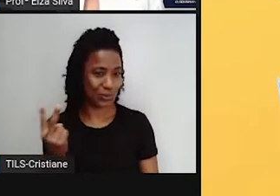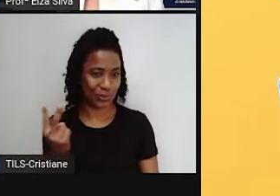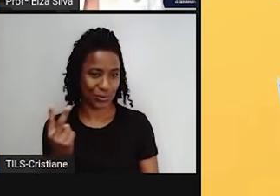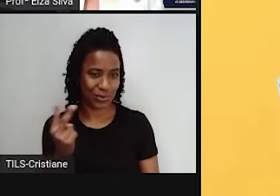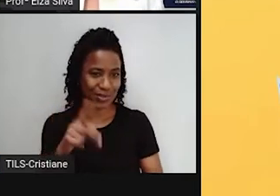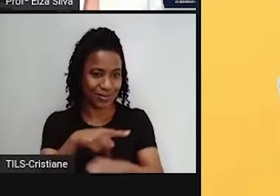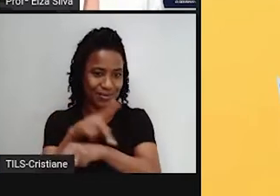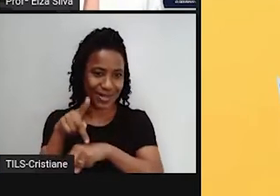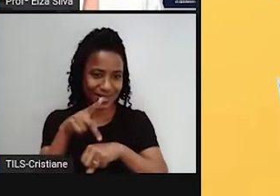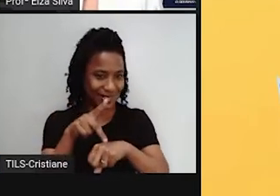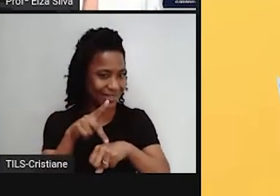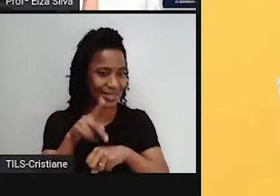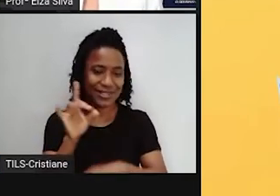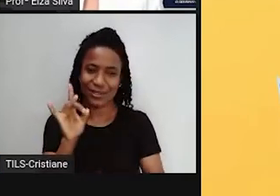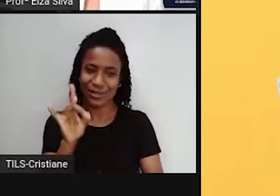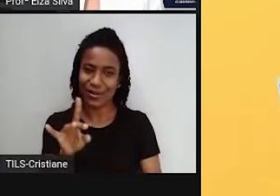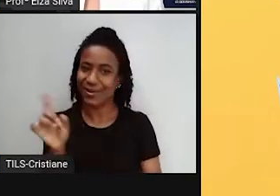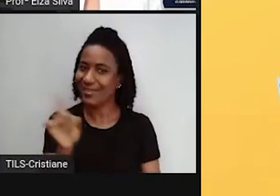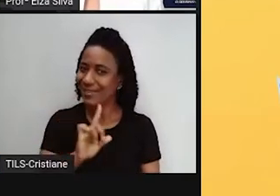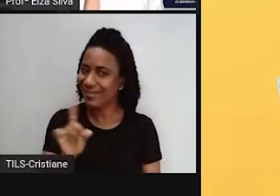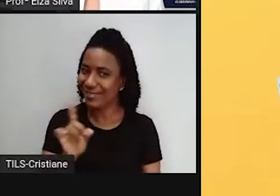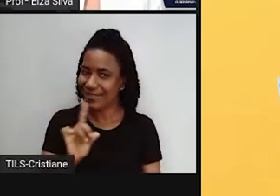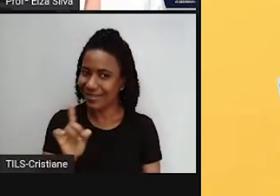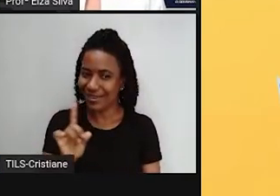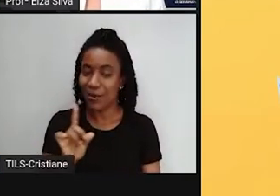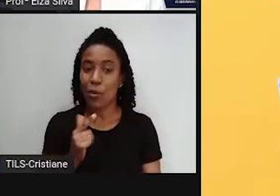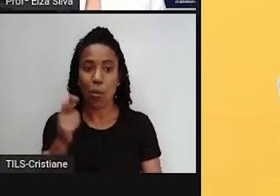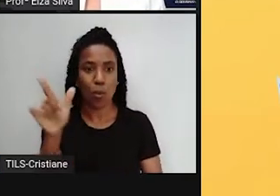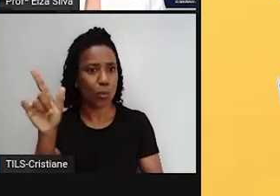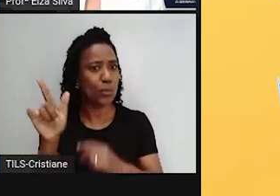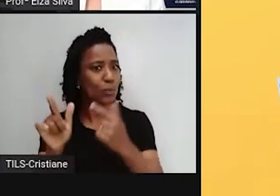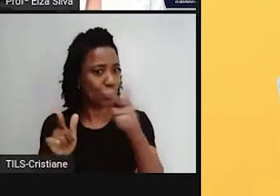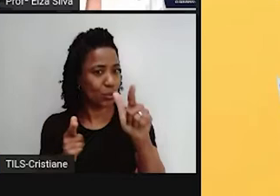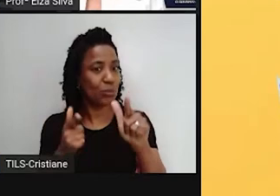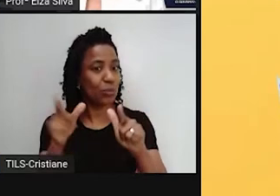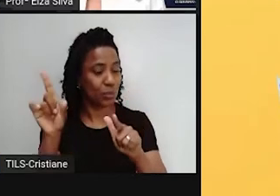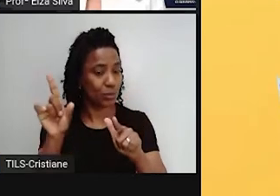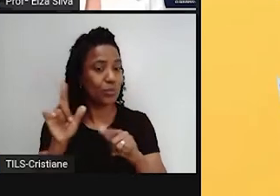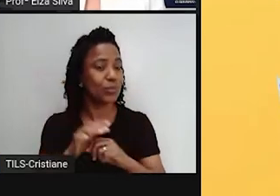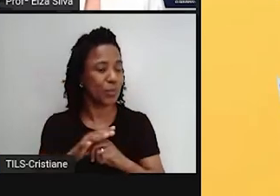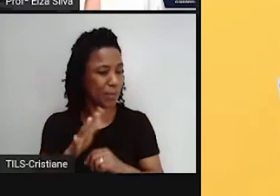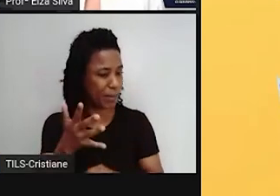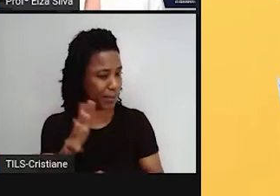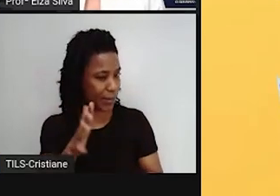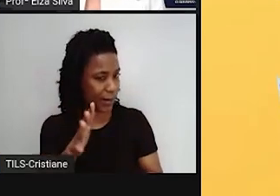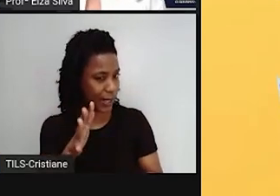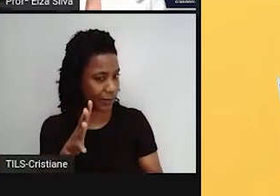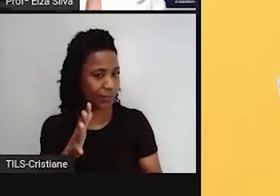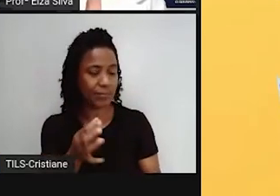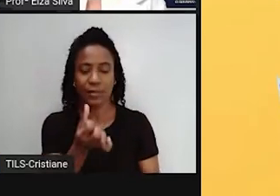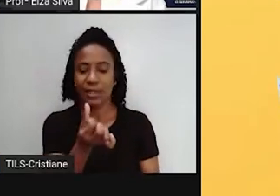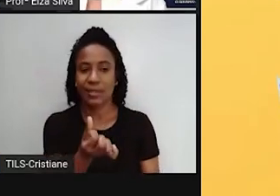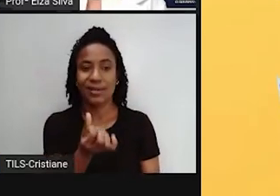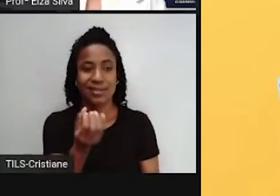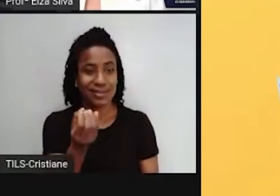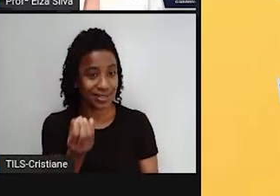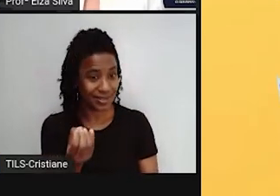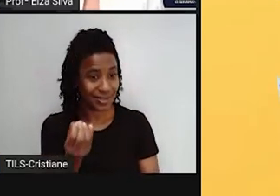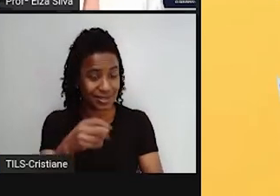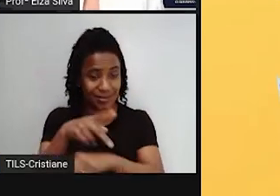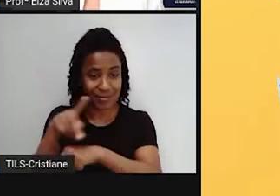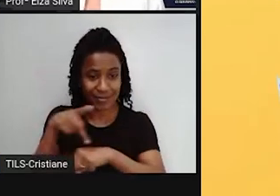dois países que falam inglês. Há aproximadamente 60